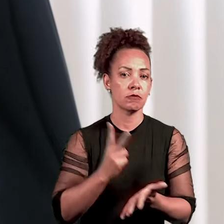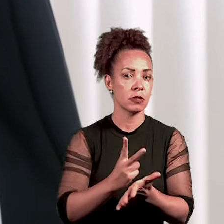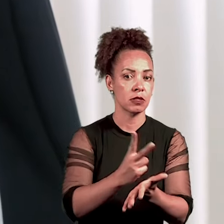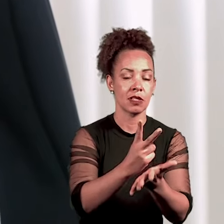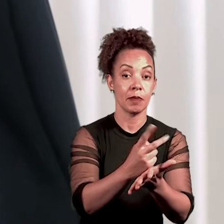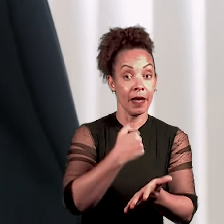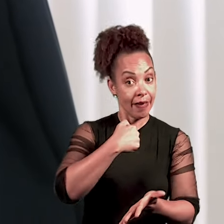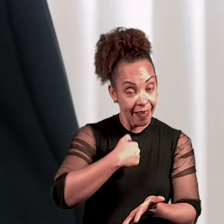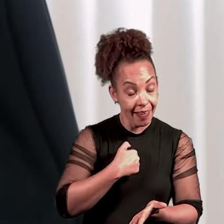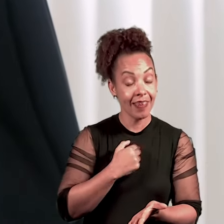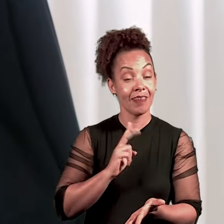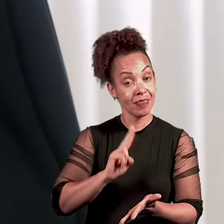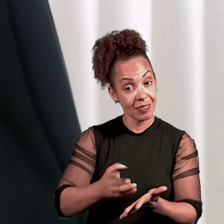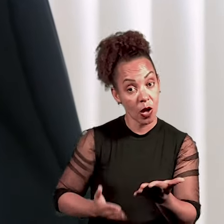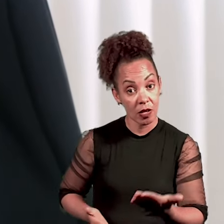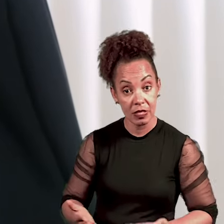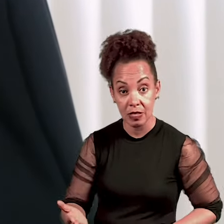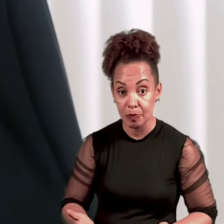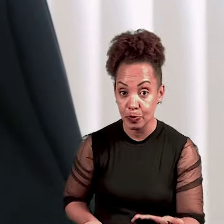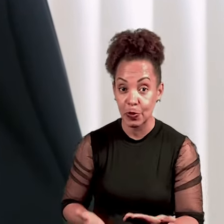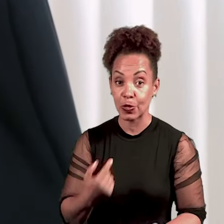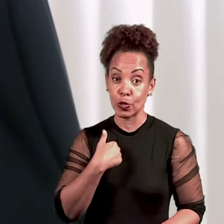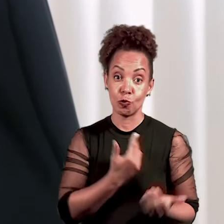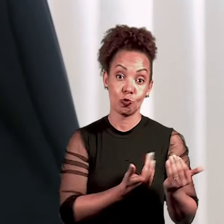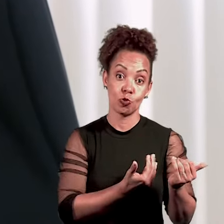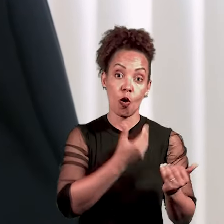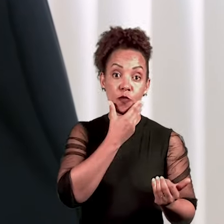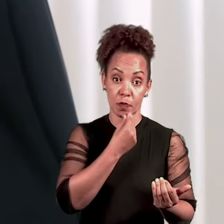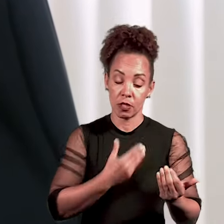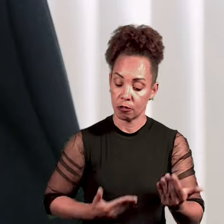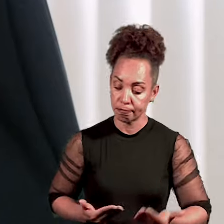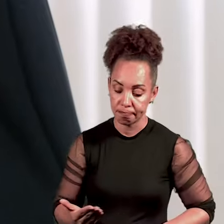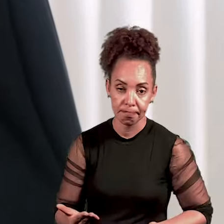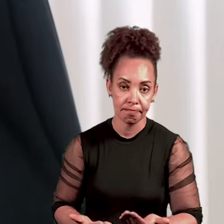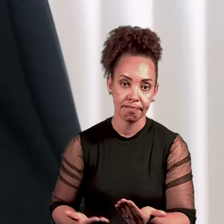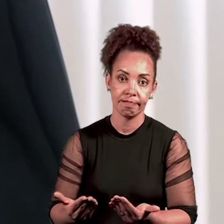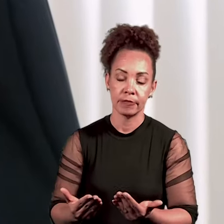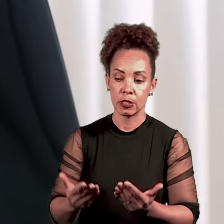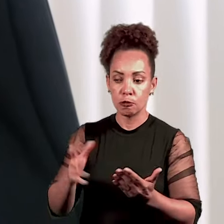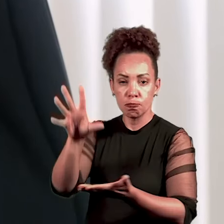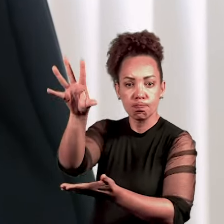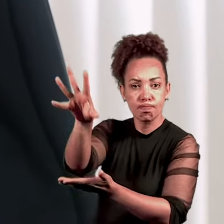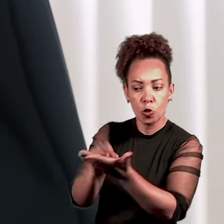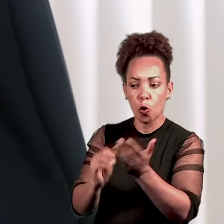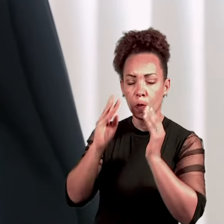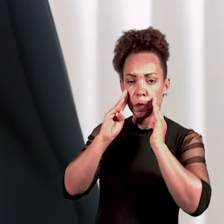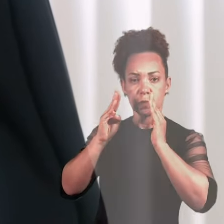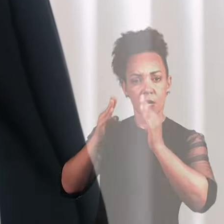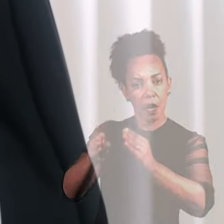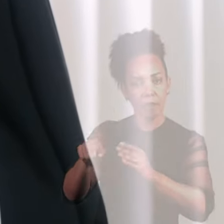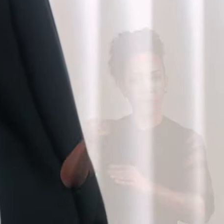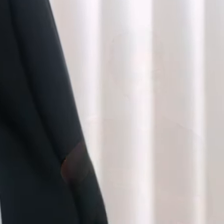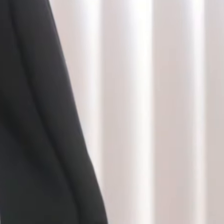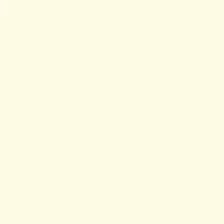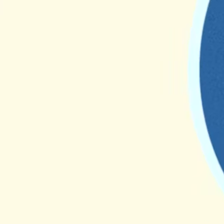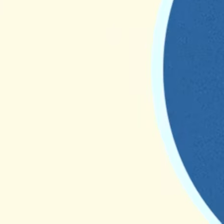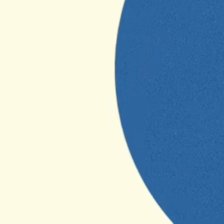trabalhei diretamente com ele, como office boy dele, e me mirei nele como uma pessoa